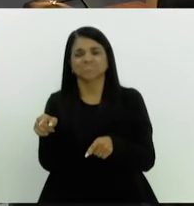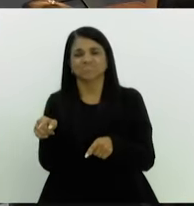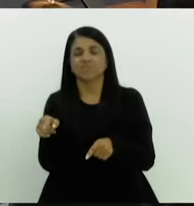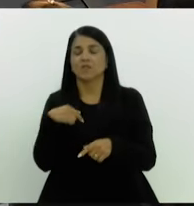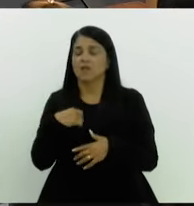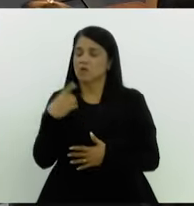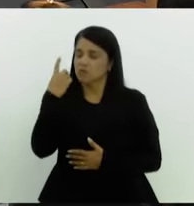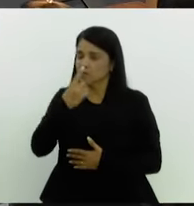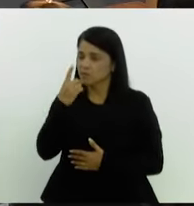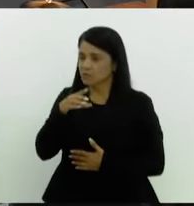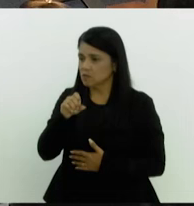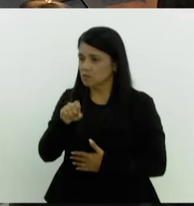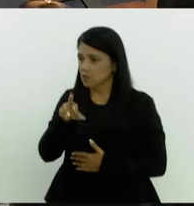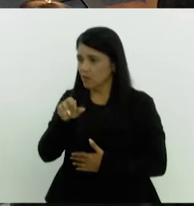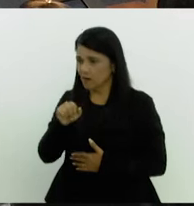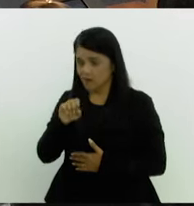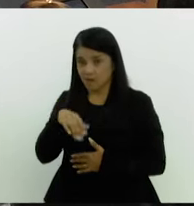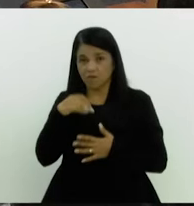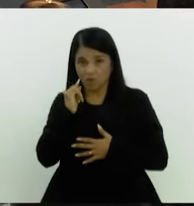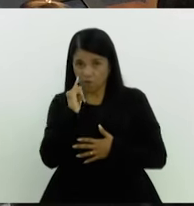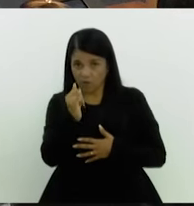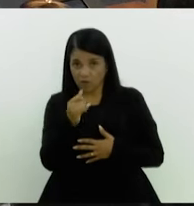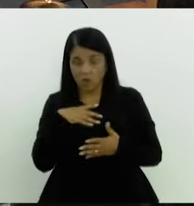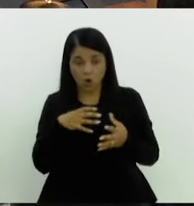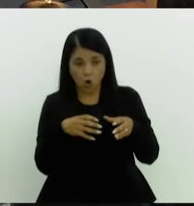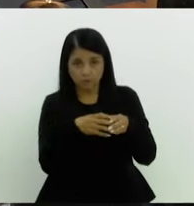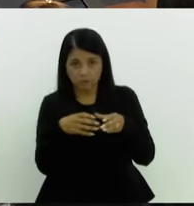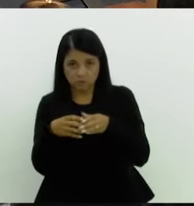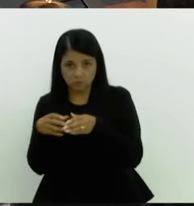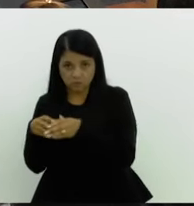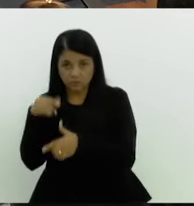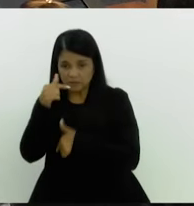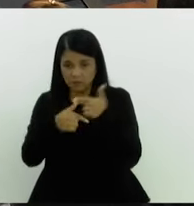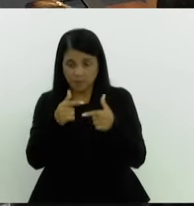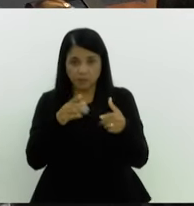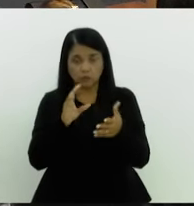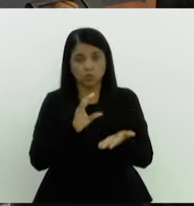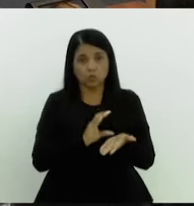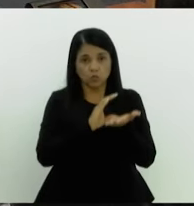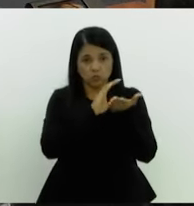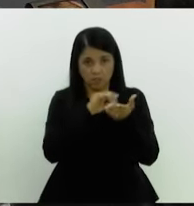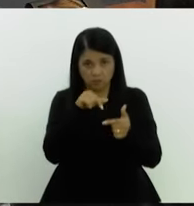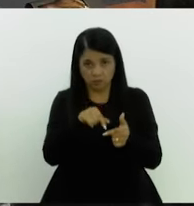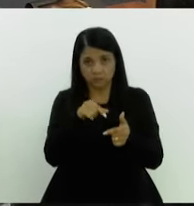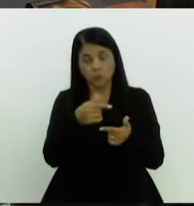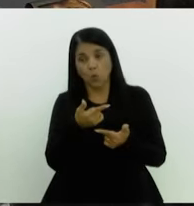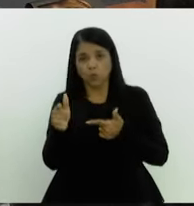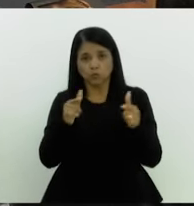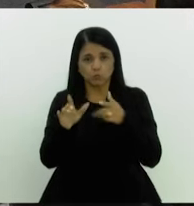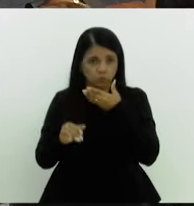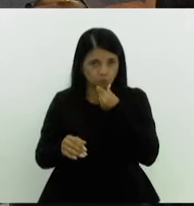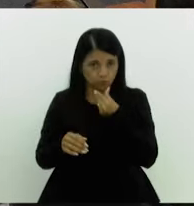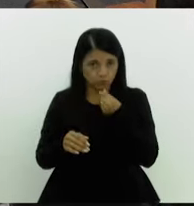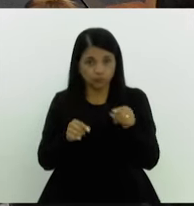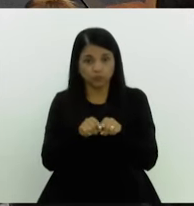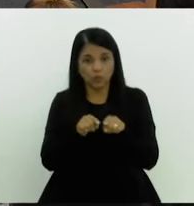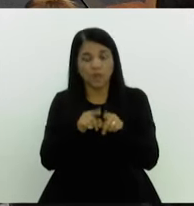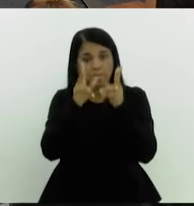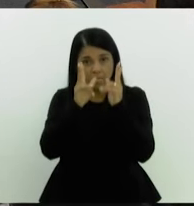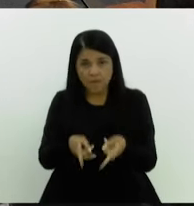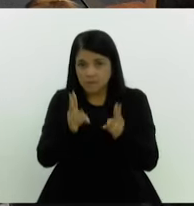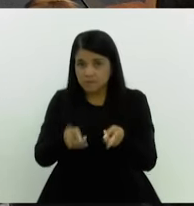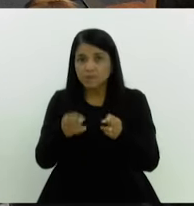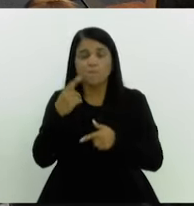inclusive disse que nas comissões que a A Gente Tem trabalhado aqui no conselho com outros conselheiros que eles adotem a mesma política